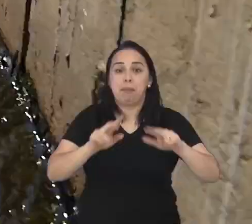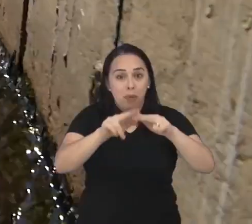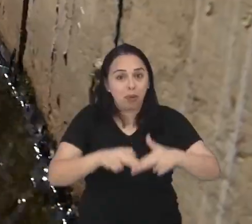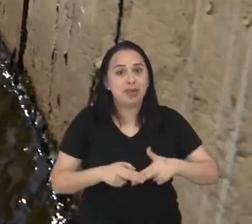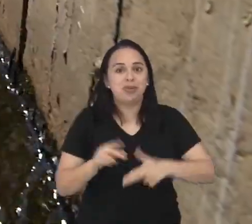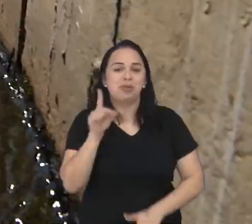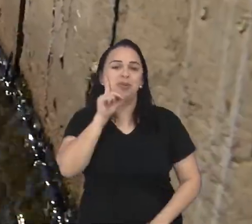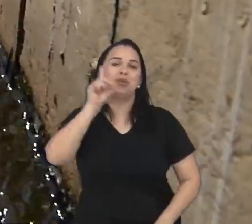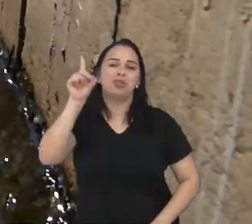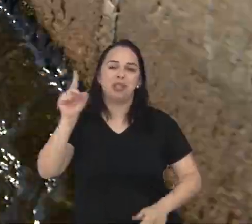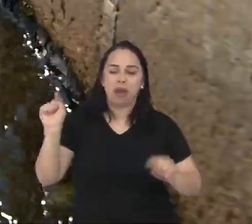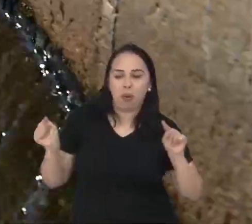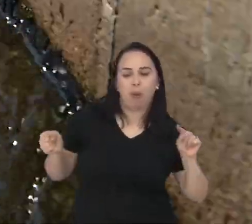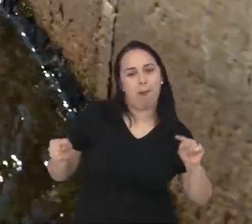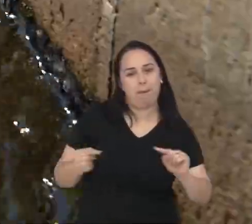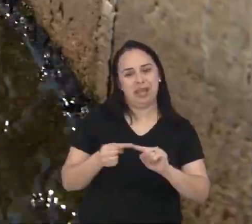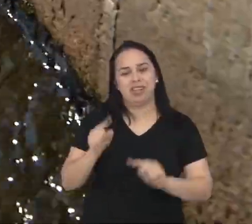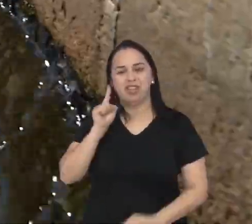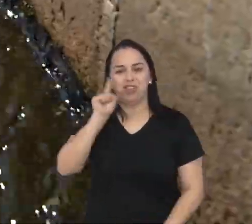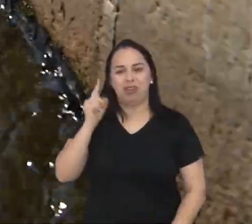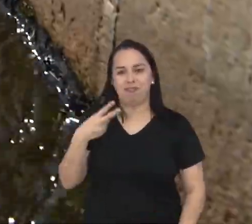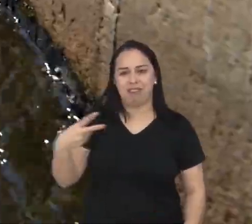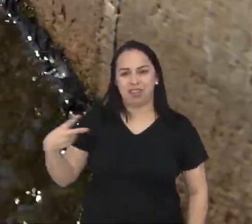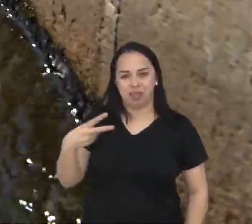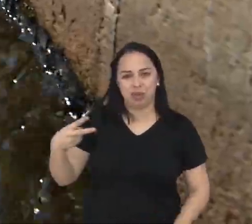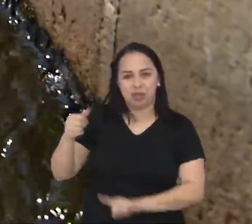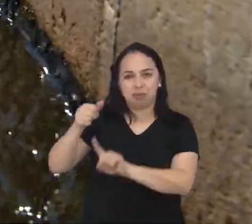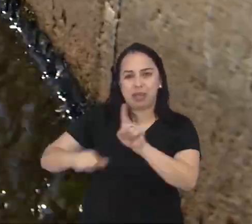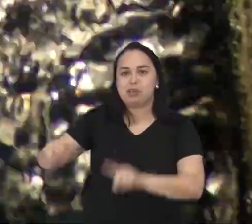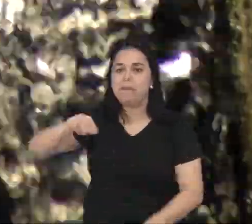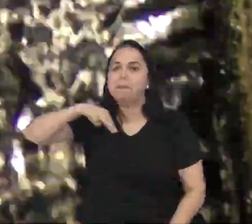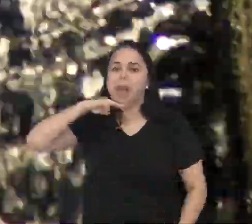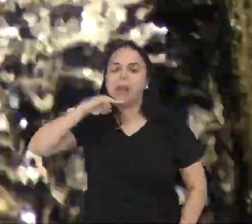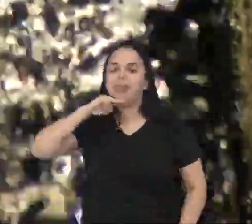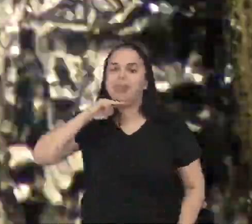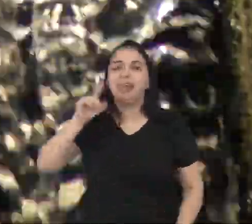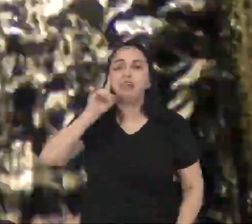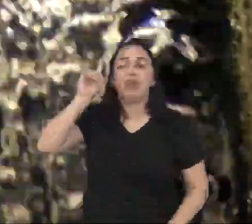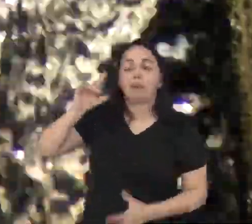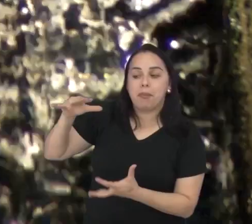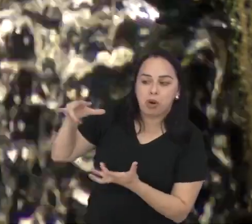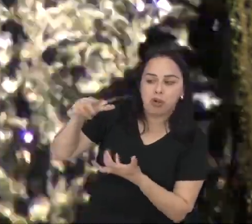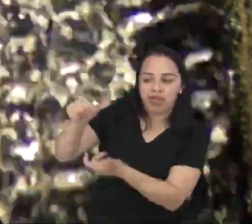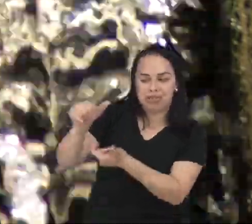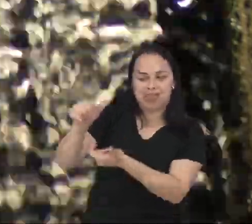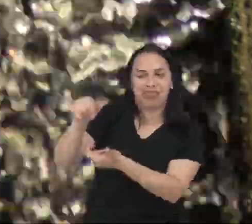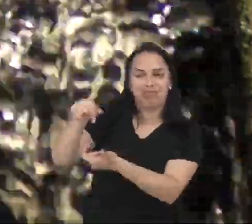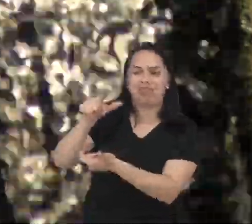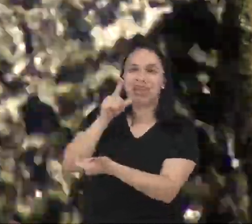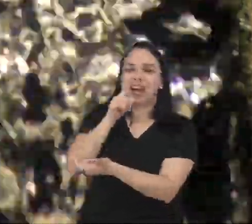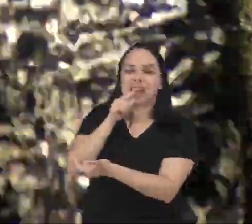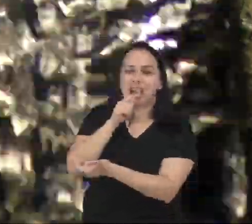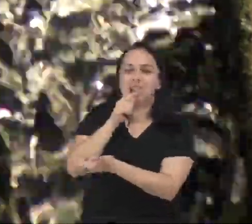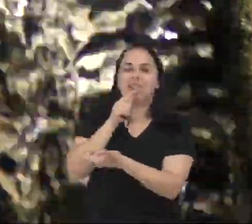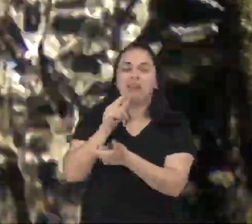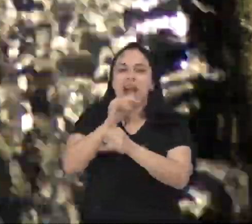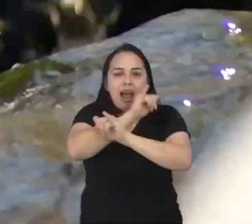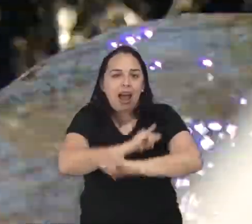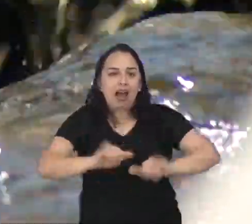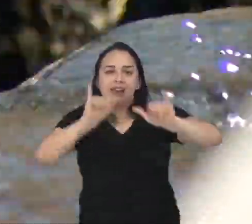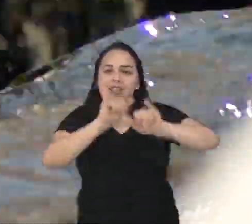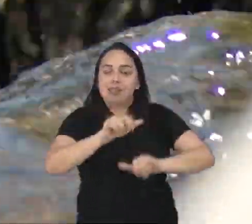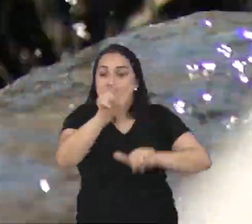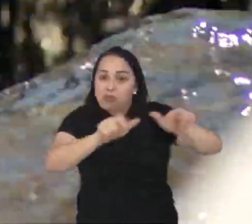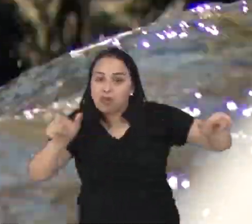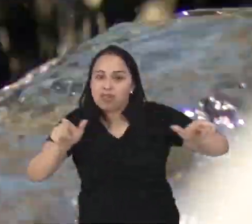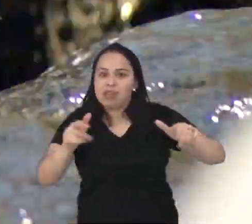homenagem. 22 de março é o Dia Mundial da Água. Ele serve para alertar sobre os deveres de qualquer cidadão, que